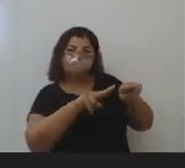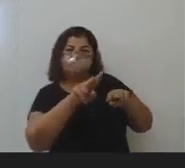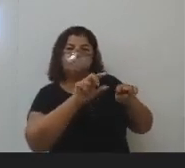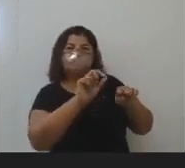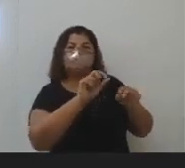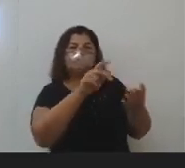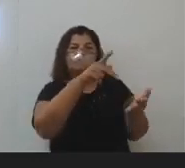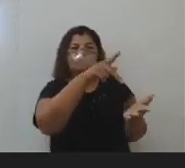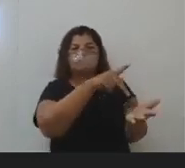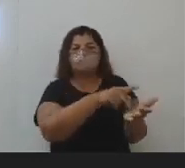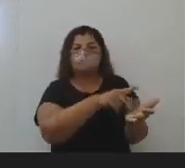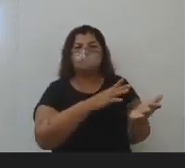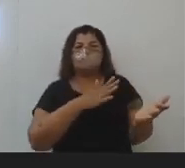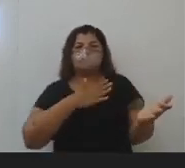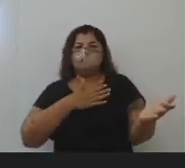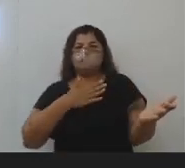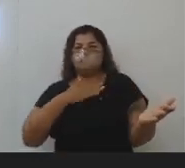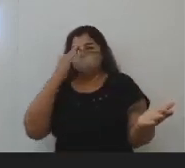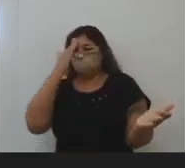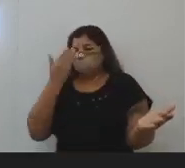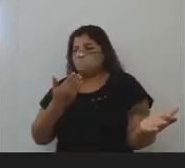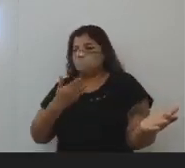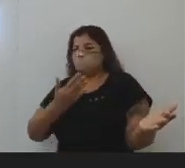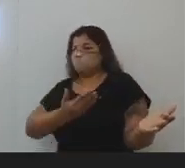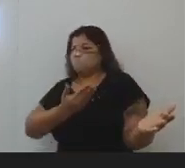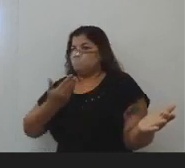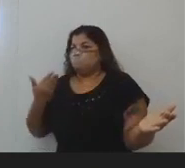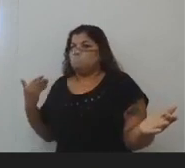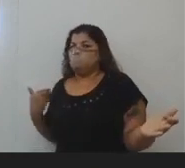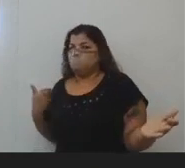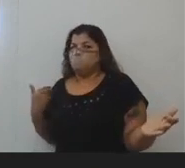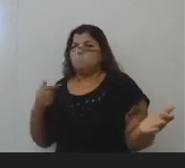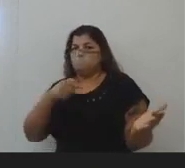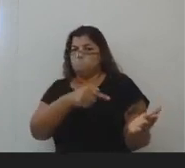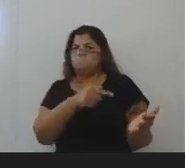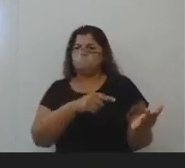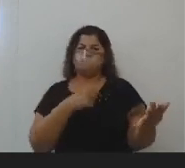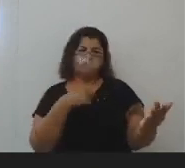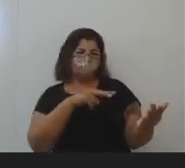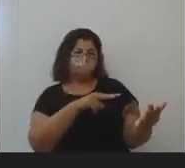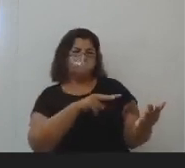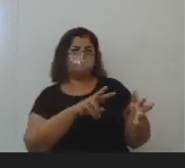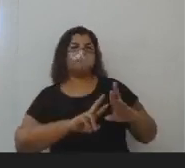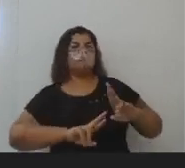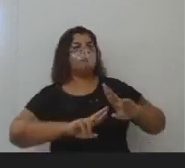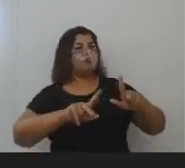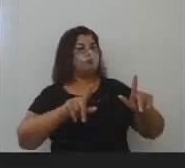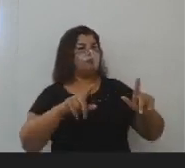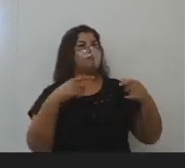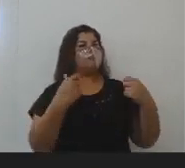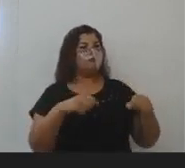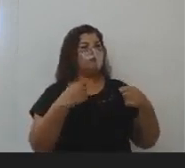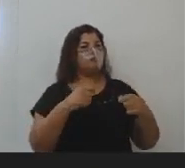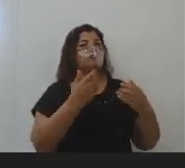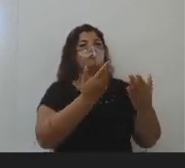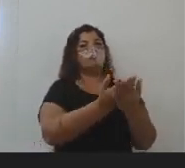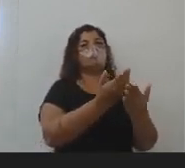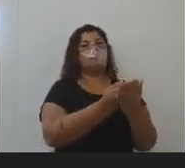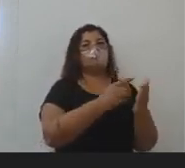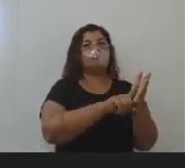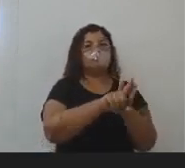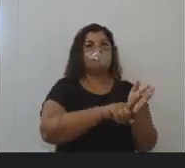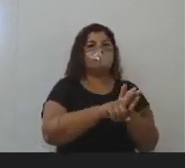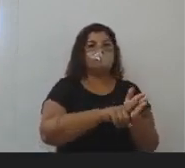realidade distante daquilo que eu acredito e digo assim, isso é estranho, isso precisa ser estudado. E o processo